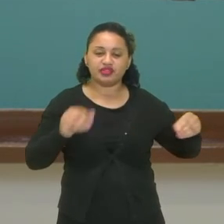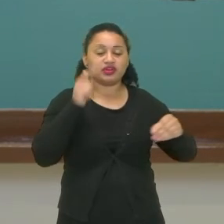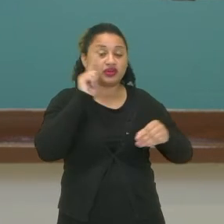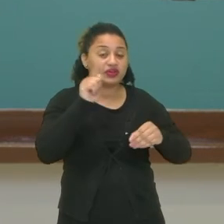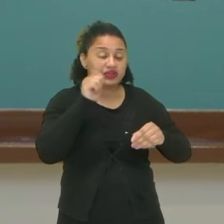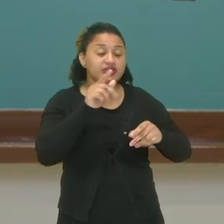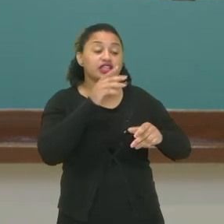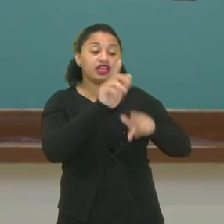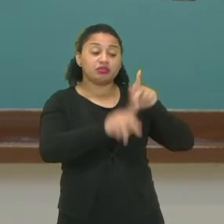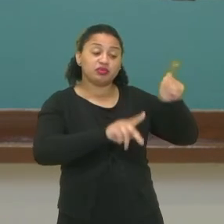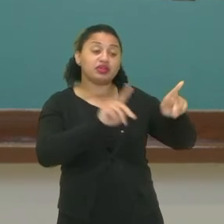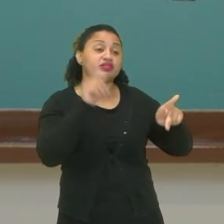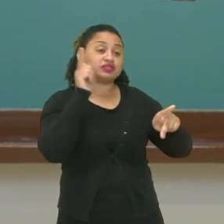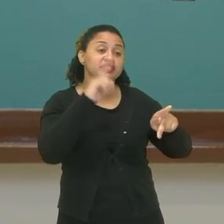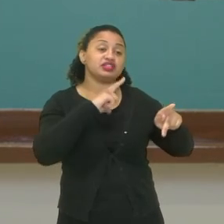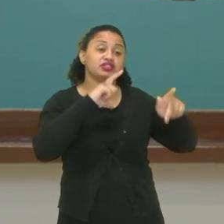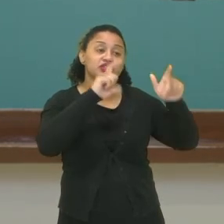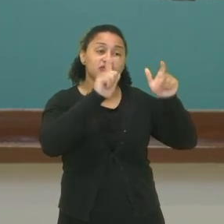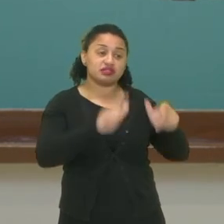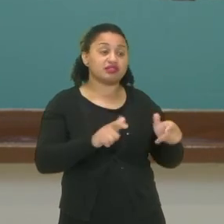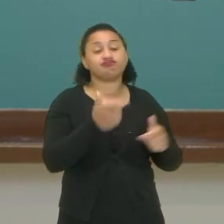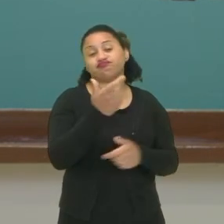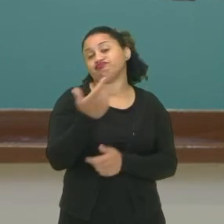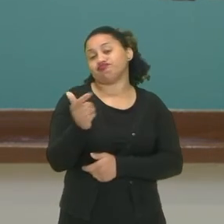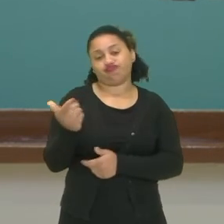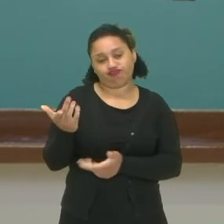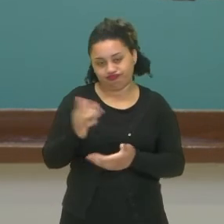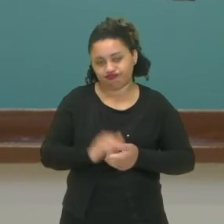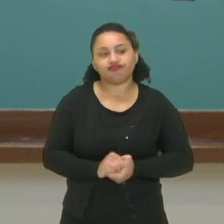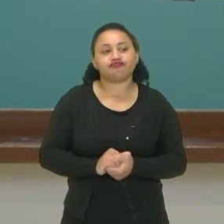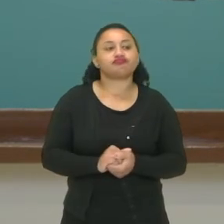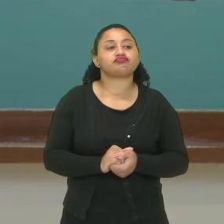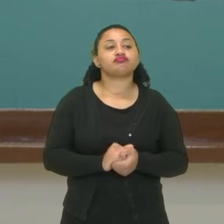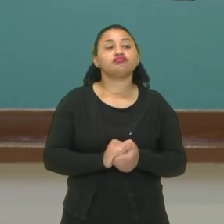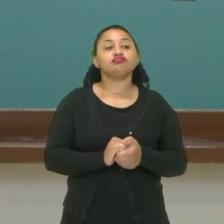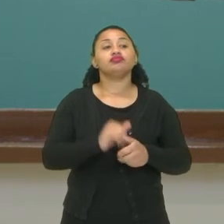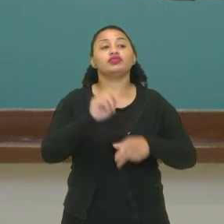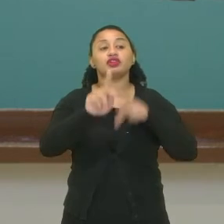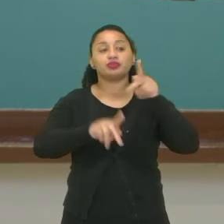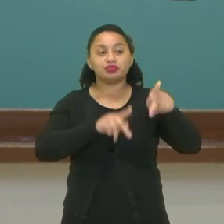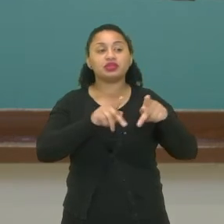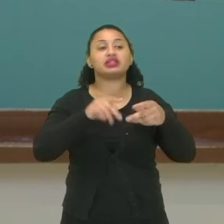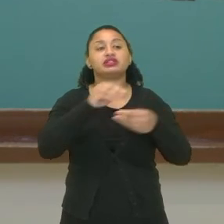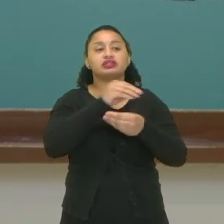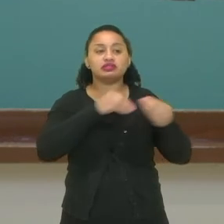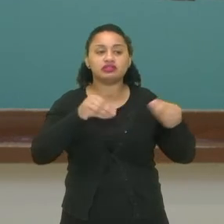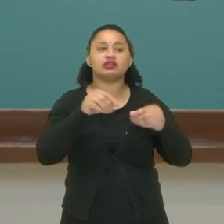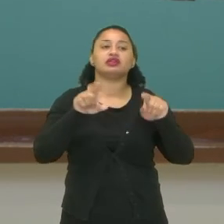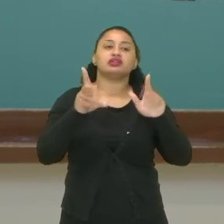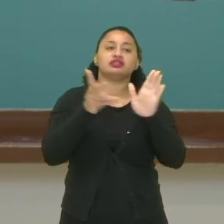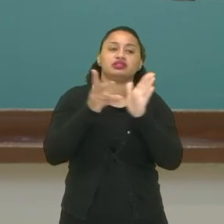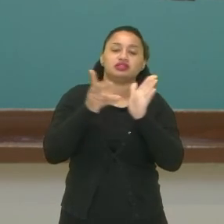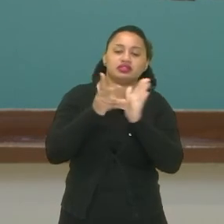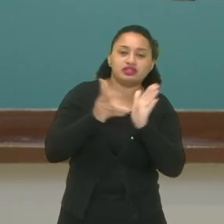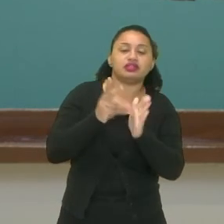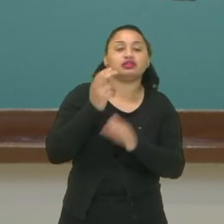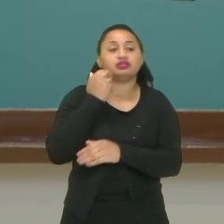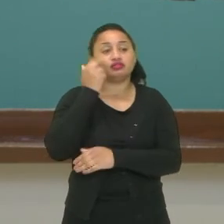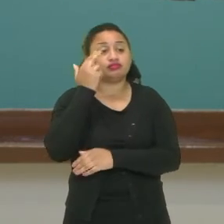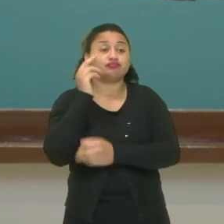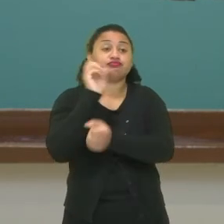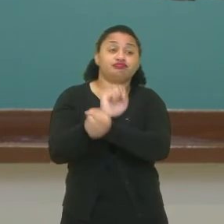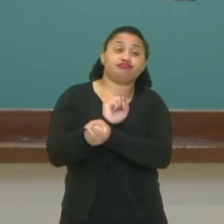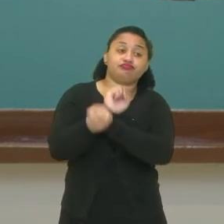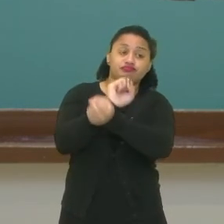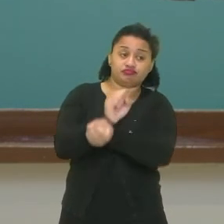para a população, isso não vai acontecer, né? A população mestiça, os indígenas e os negros e negras